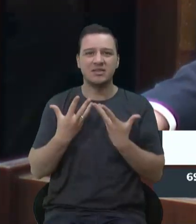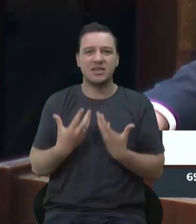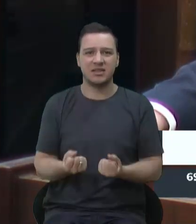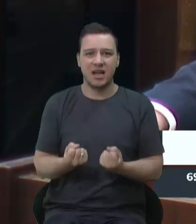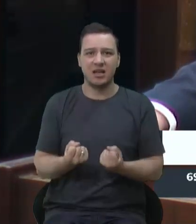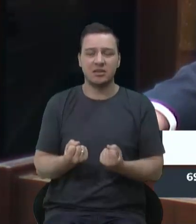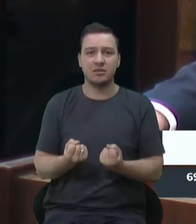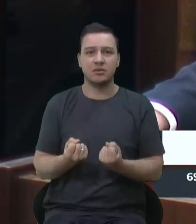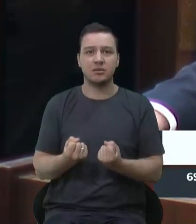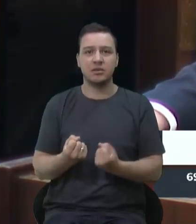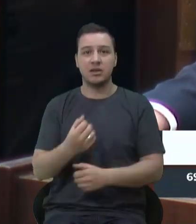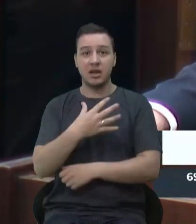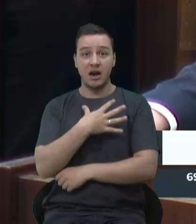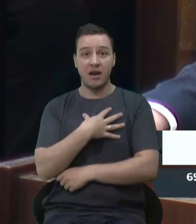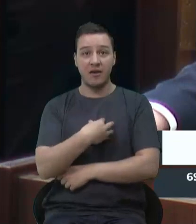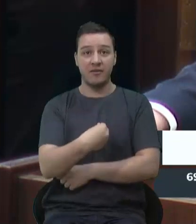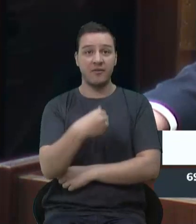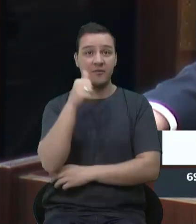suas filhas